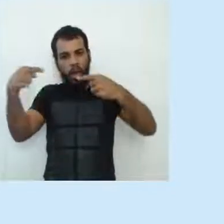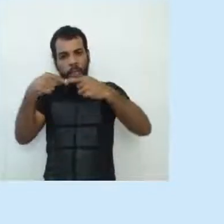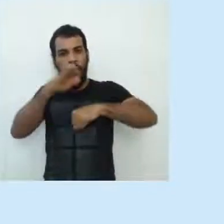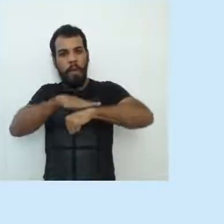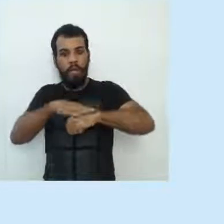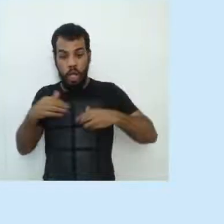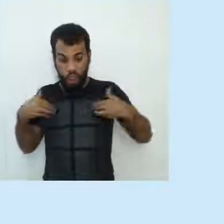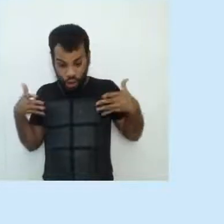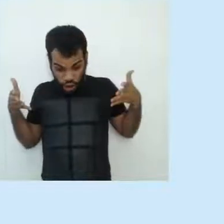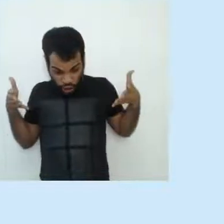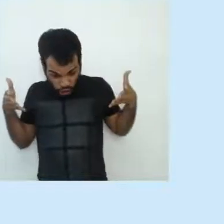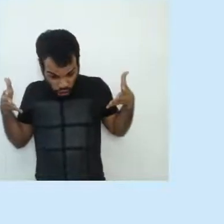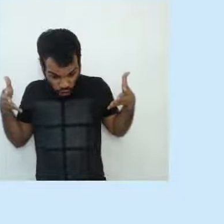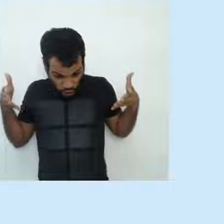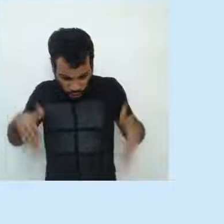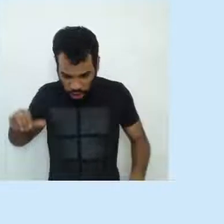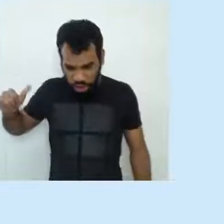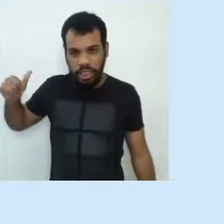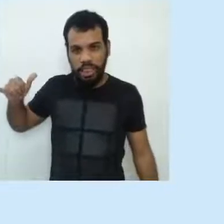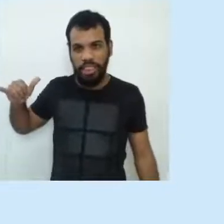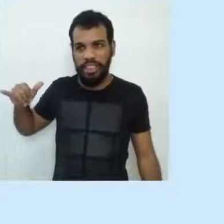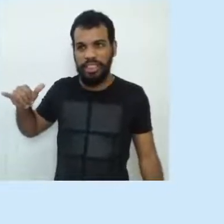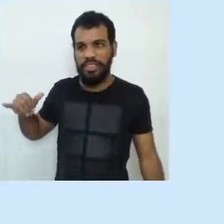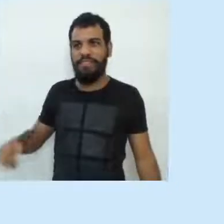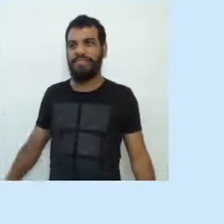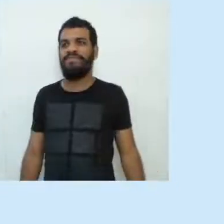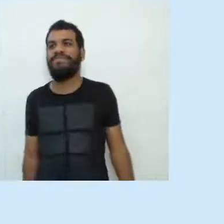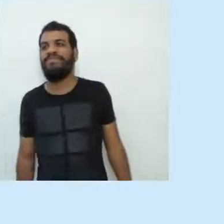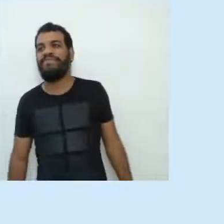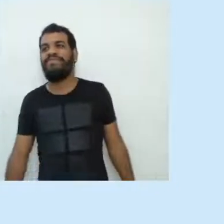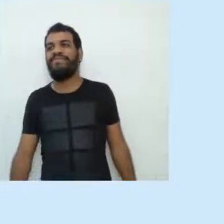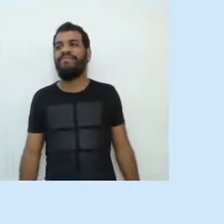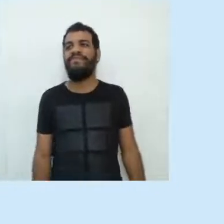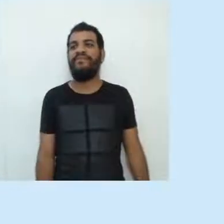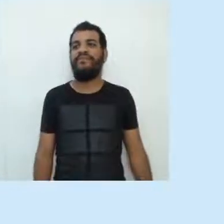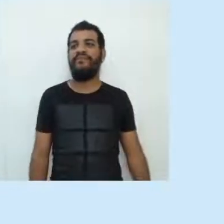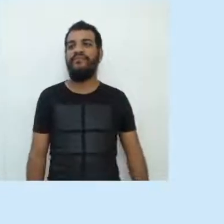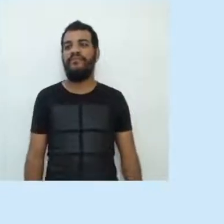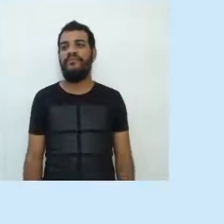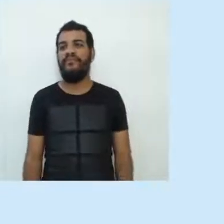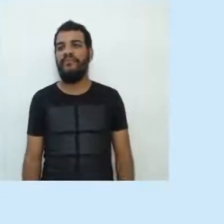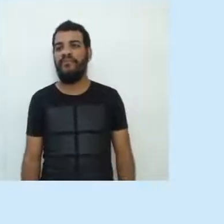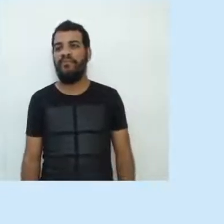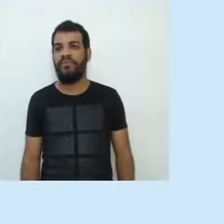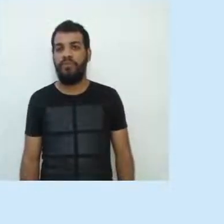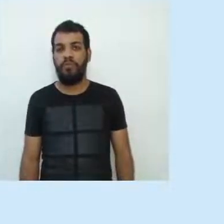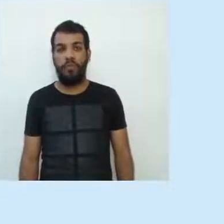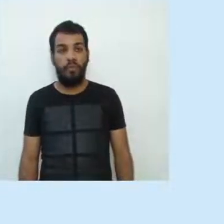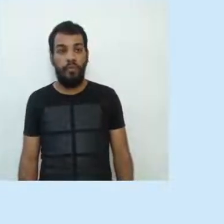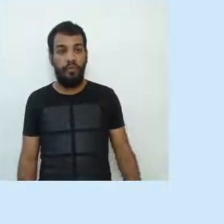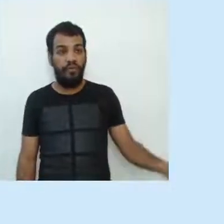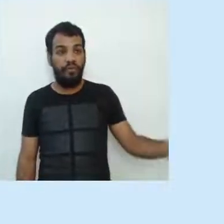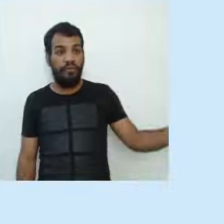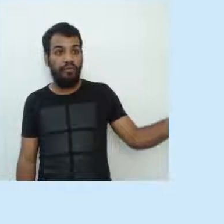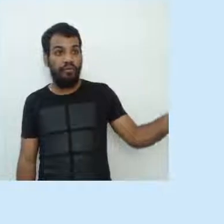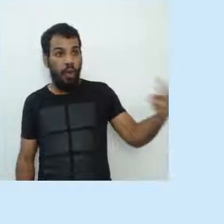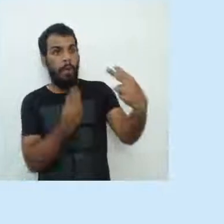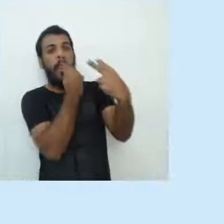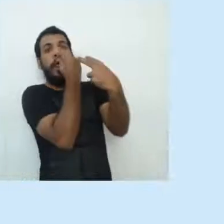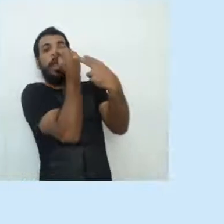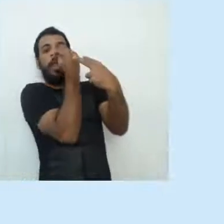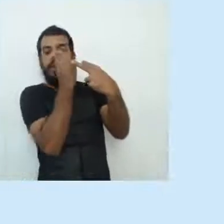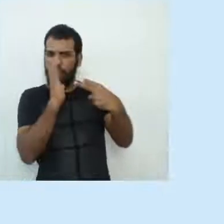em casa, o telefone tocou. Tem também o mal me viu, começou a falar sobre o